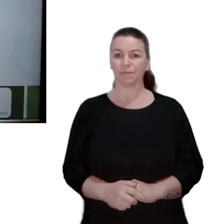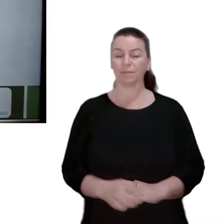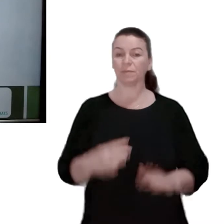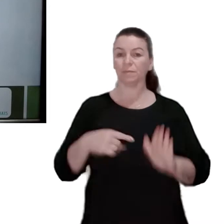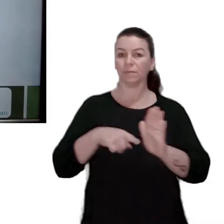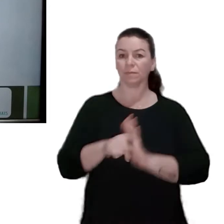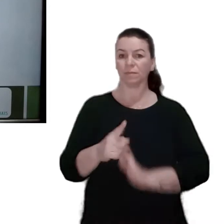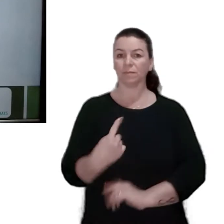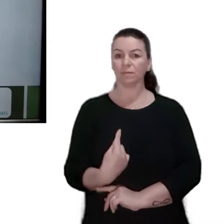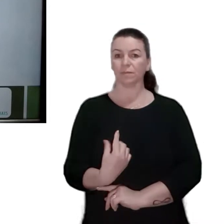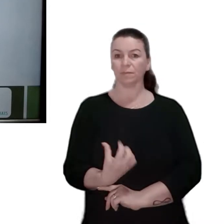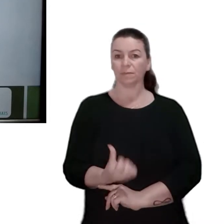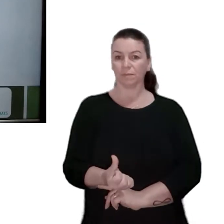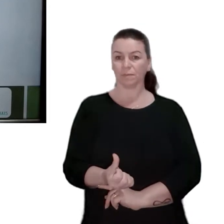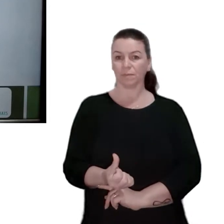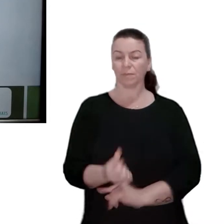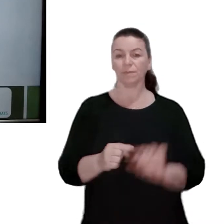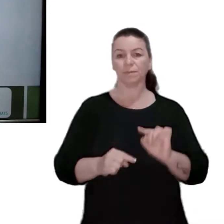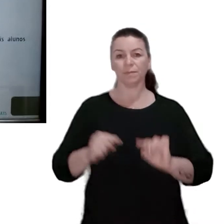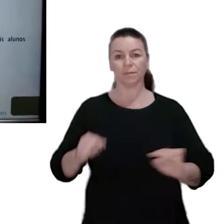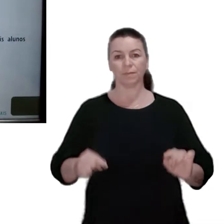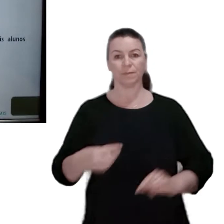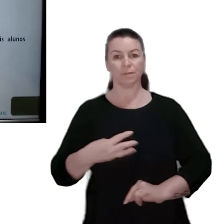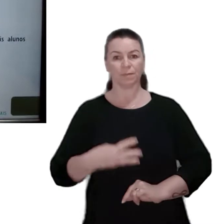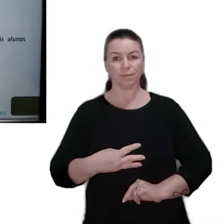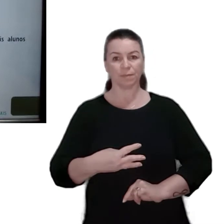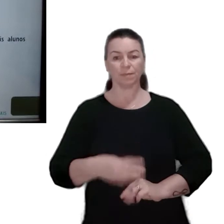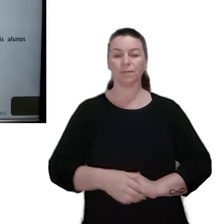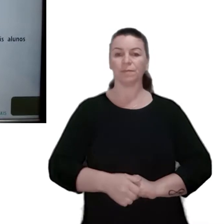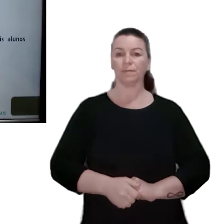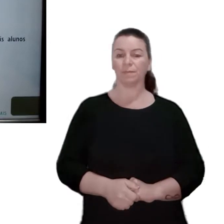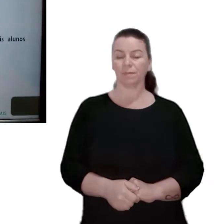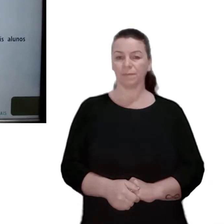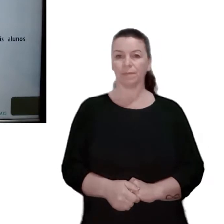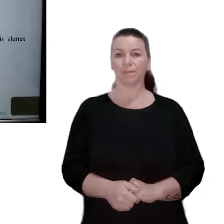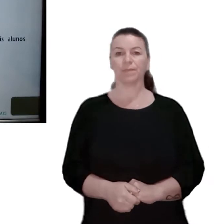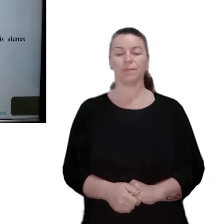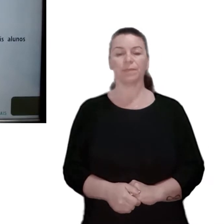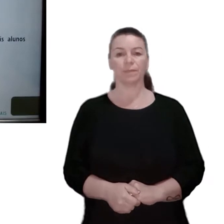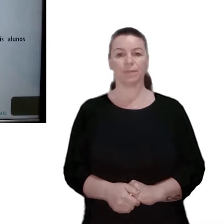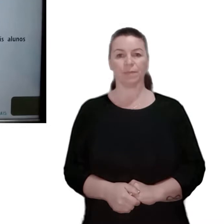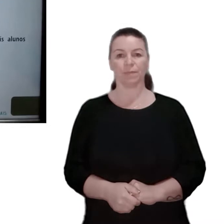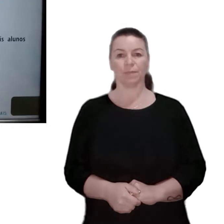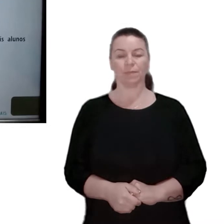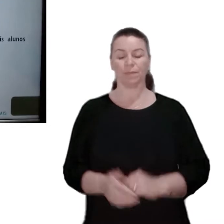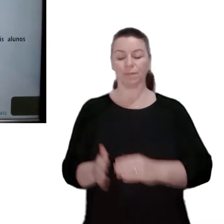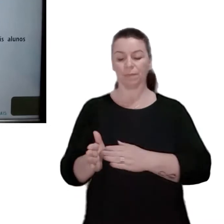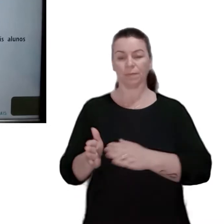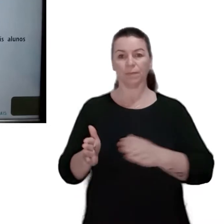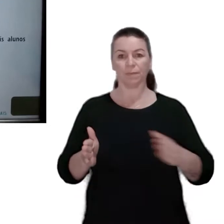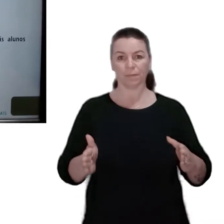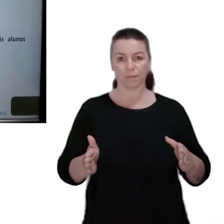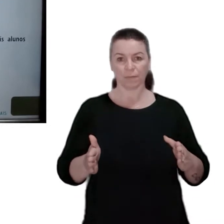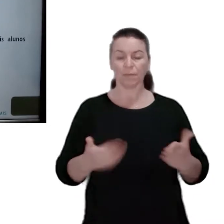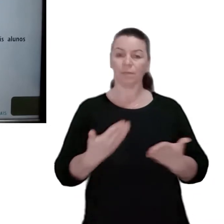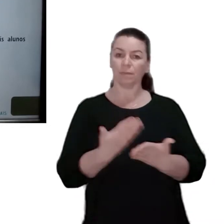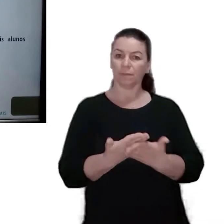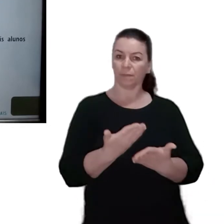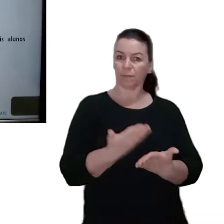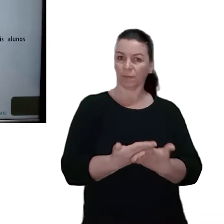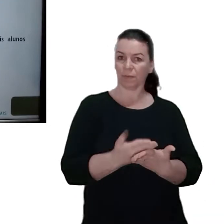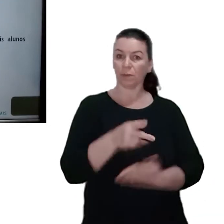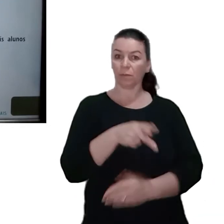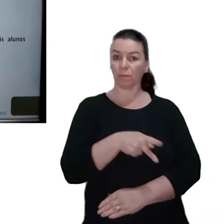Questão 16 do nível 3. Muito bem. Durante uma de suas aulas, o professor